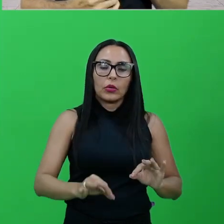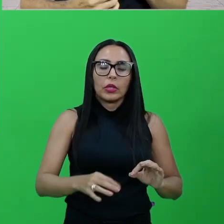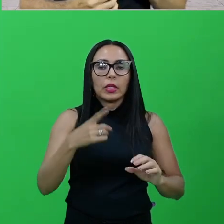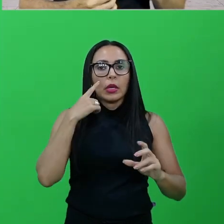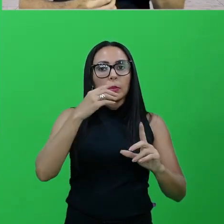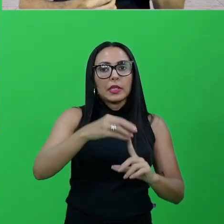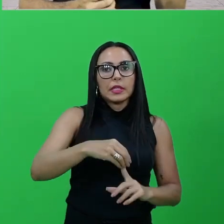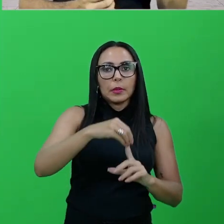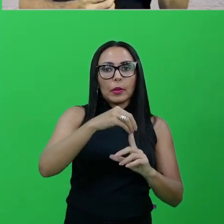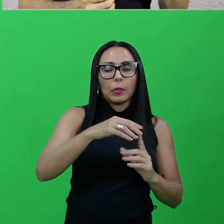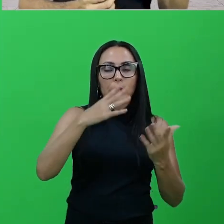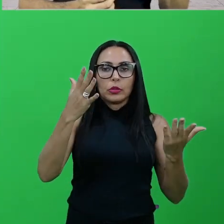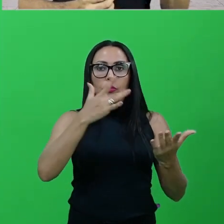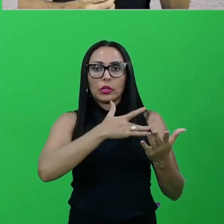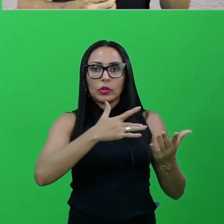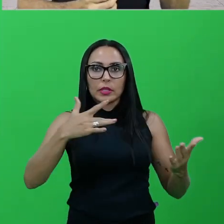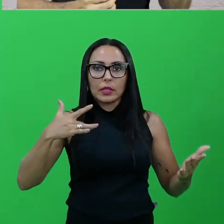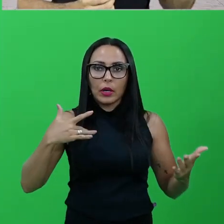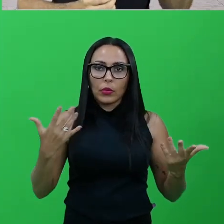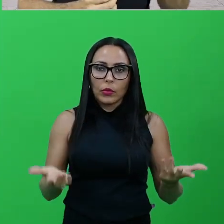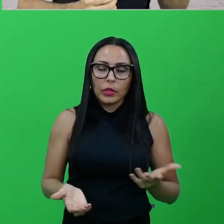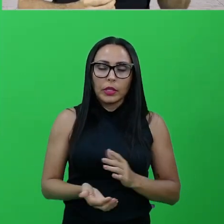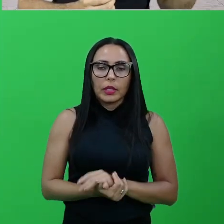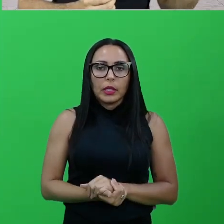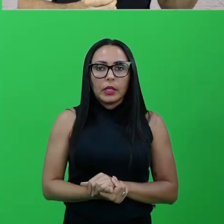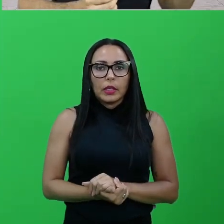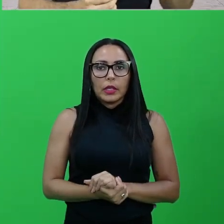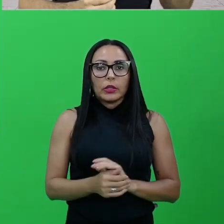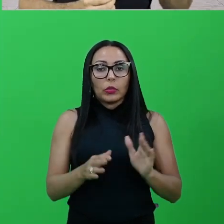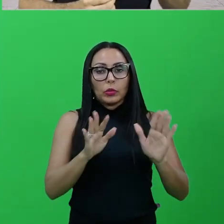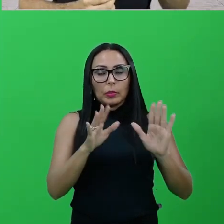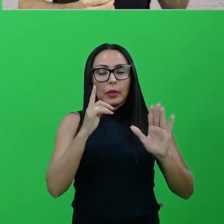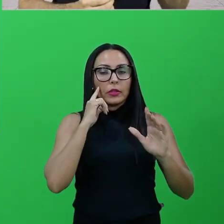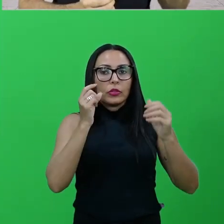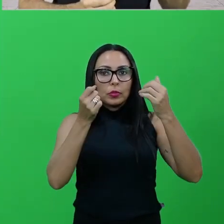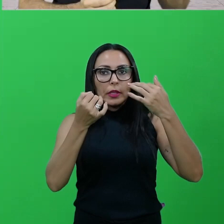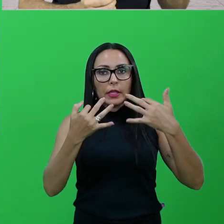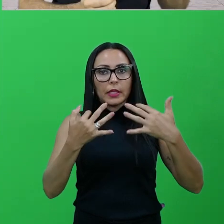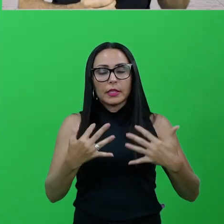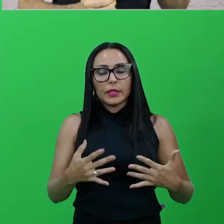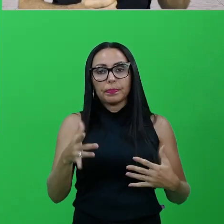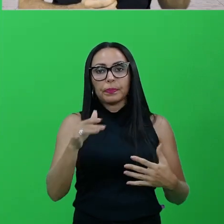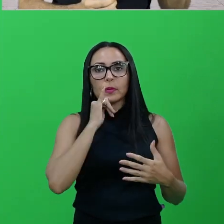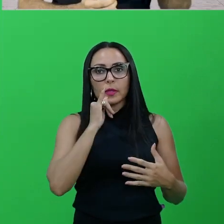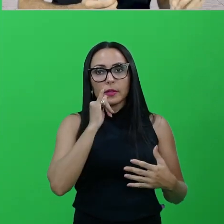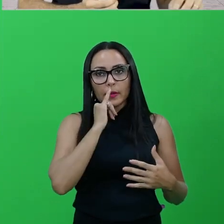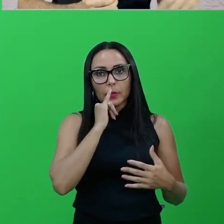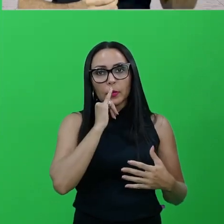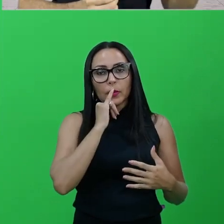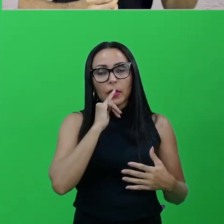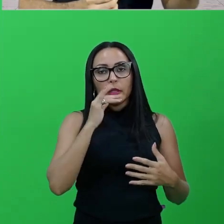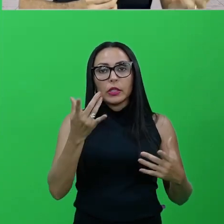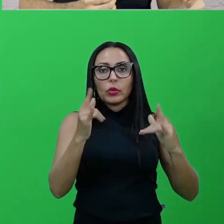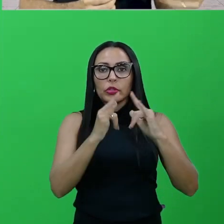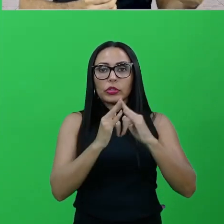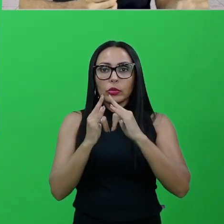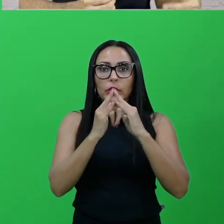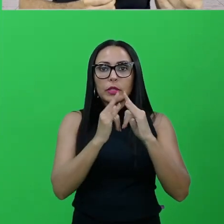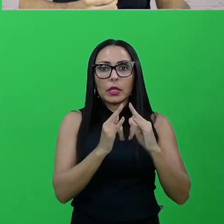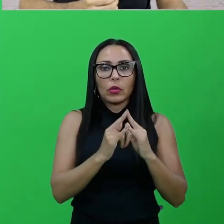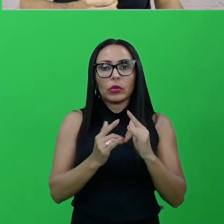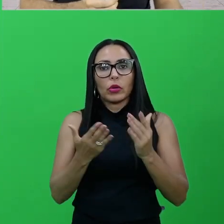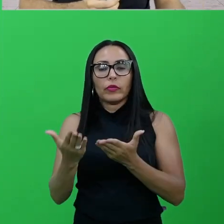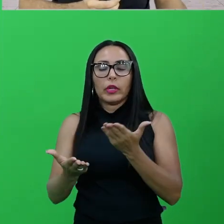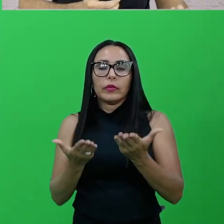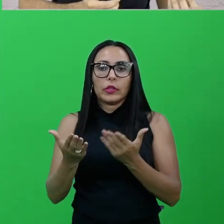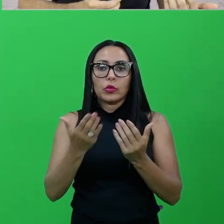em setores como saúde, né? Então, não por acaso eu citei, né, esse exemplo de uma instituição que oferece um serviço